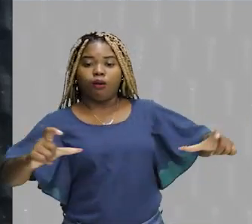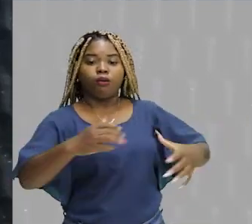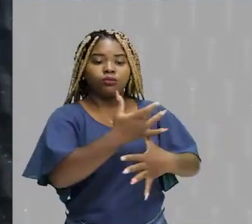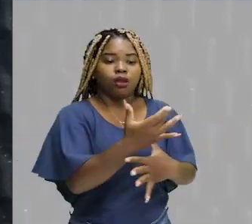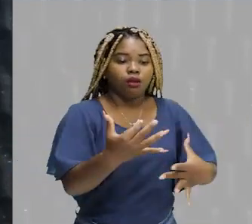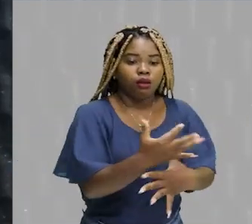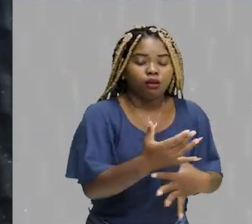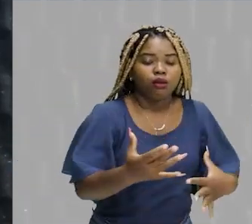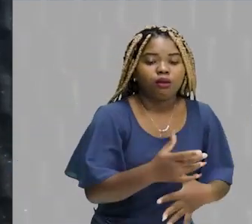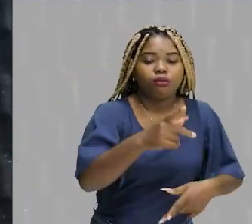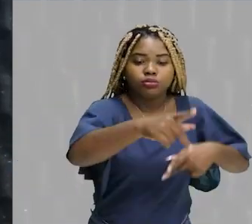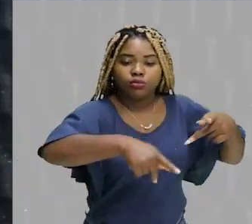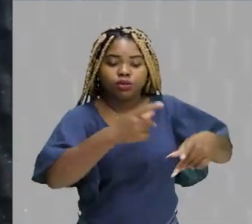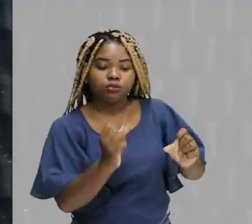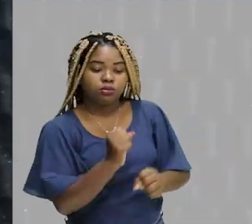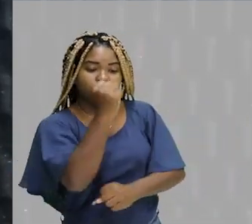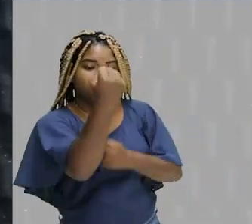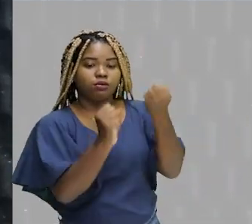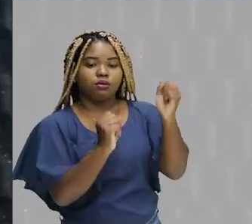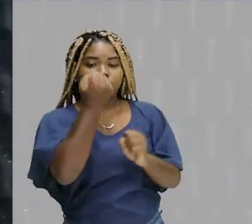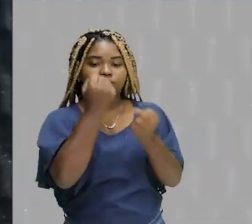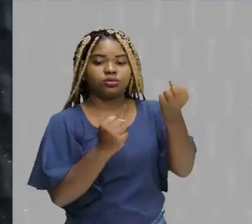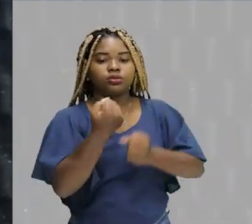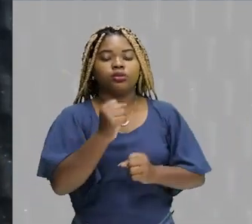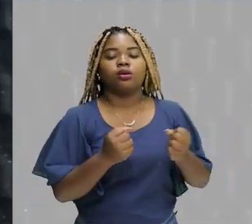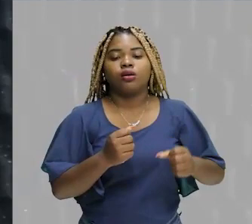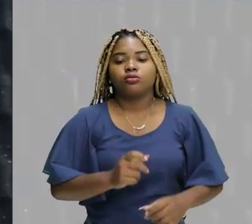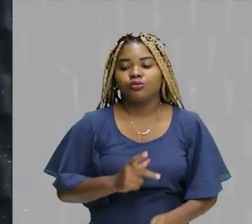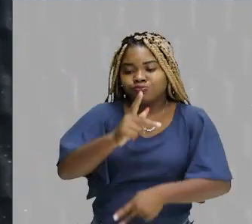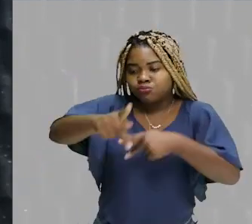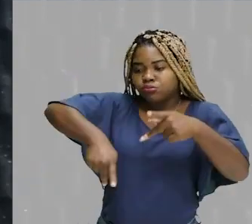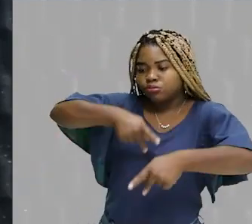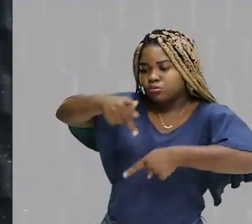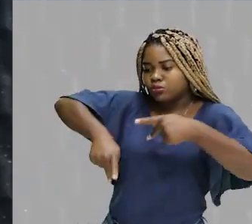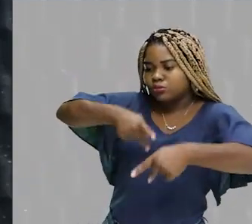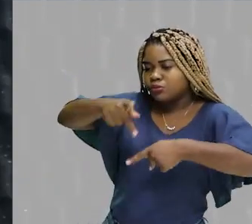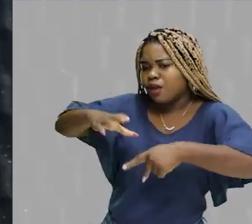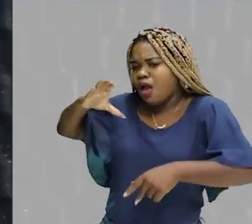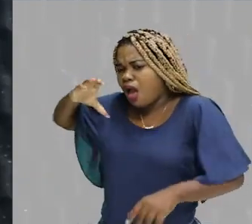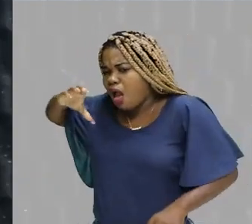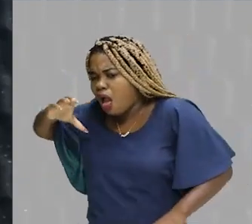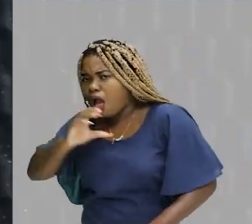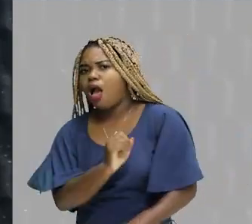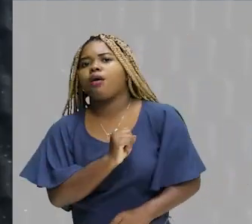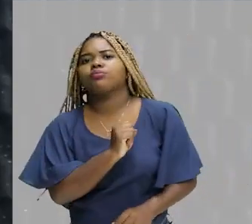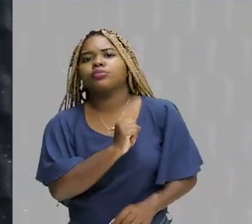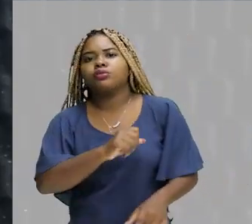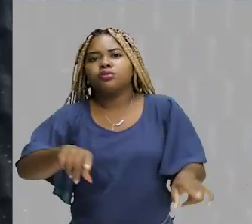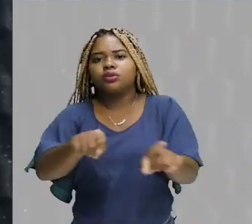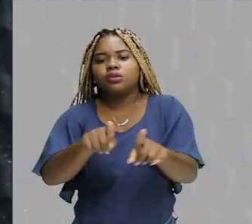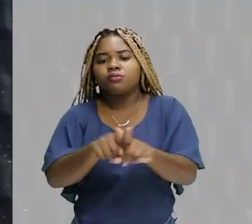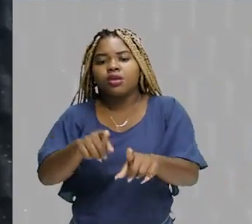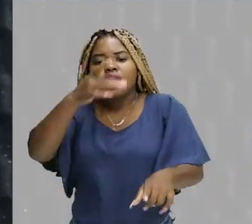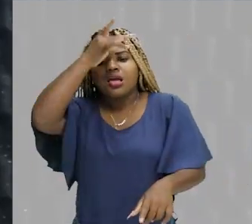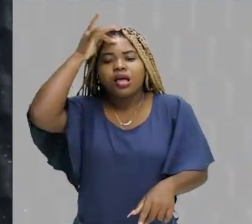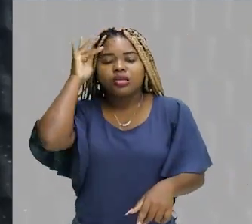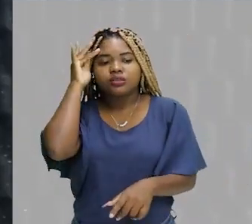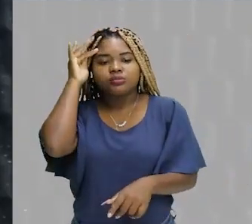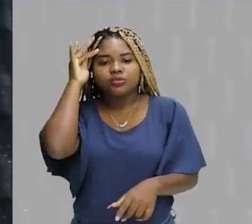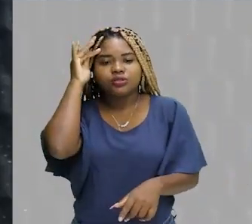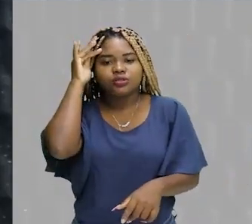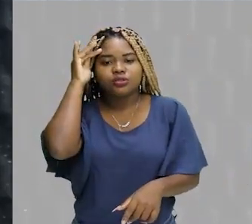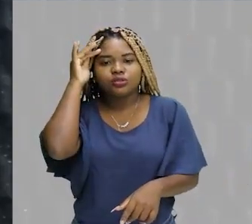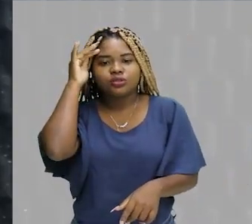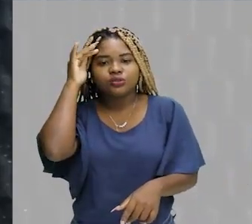cidades por conta da indústria. A expansão urbana se tornou muito acelerada e as pessoas começaram a sair